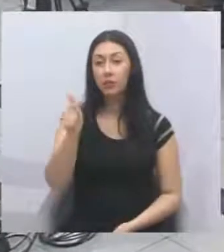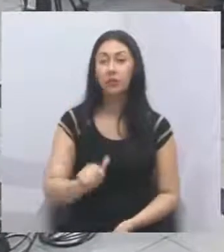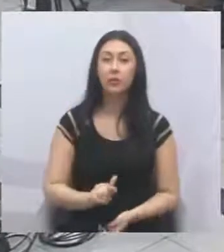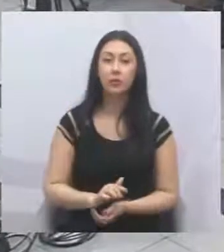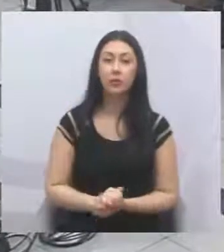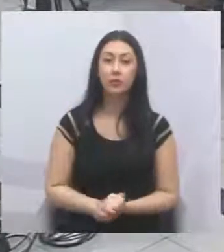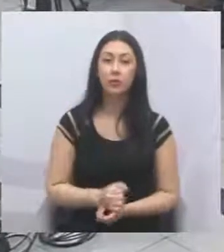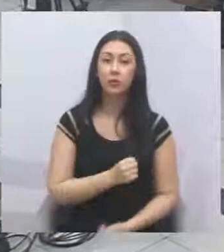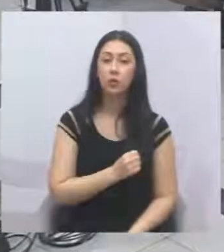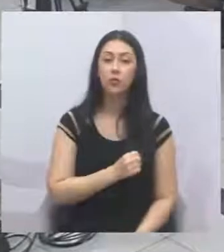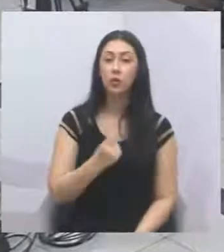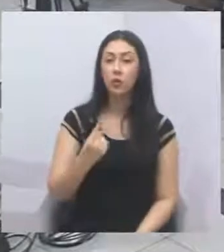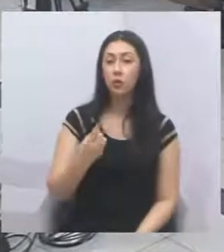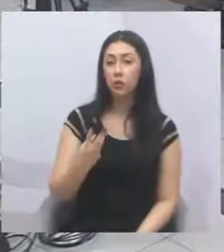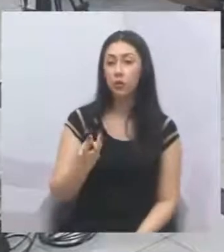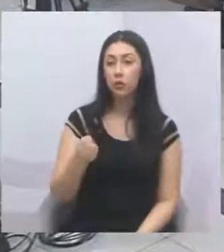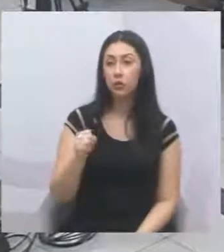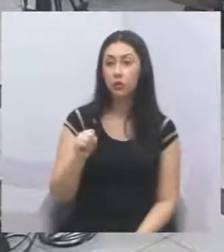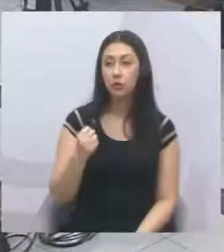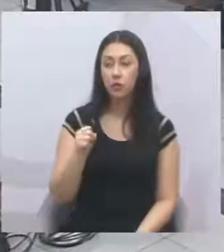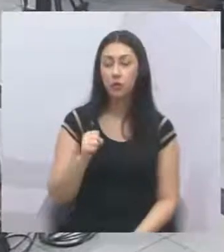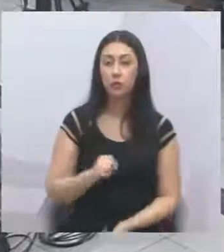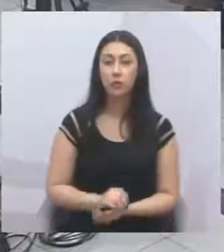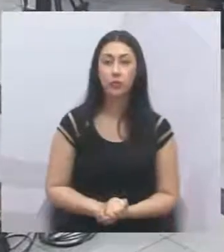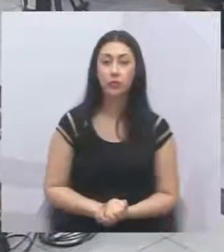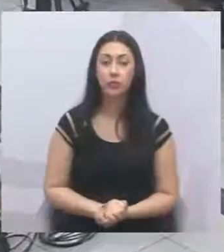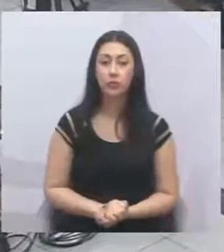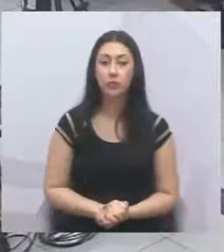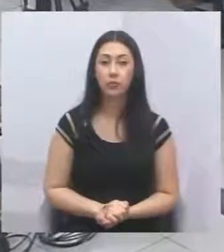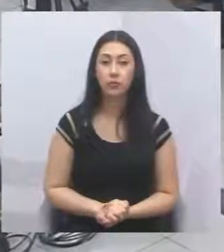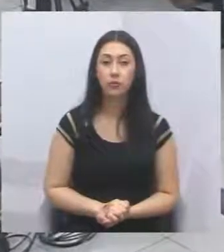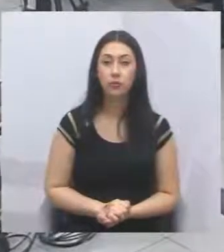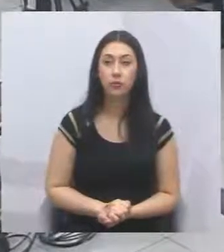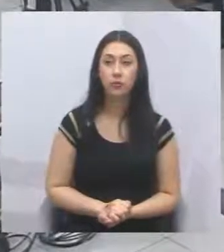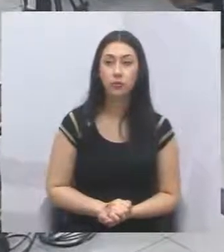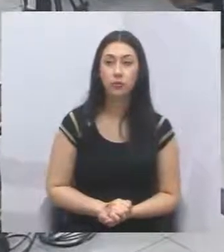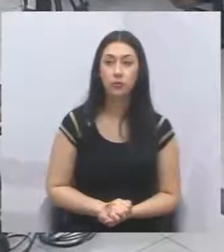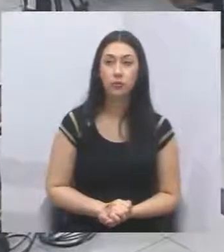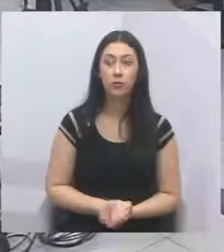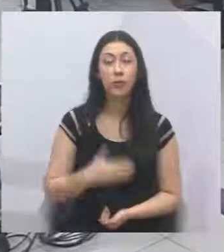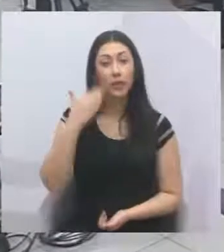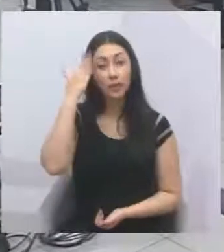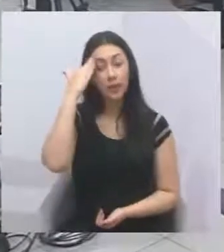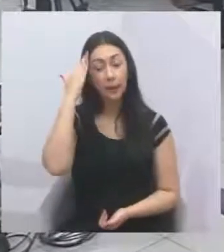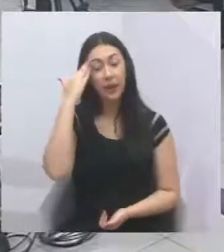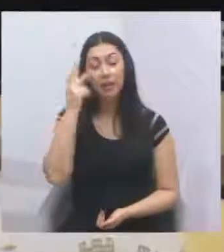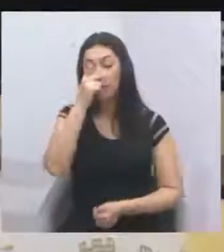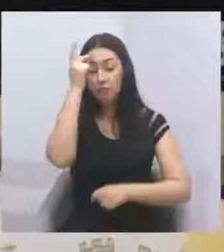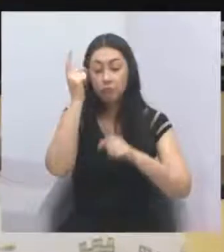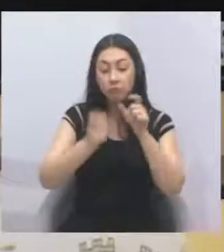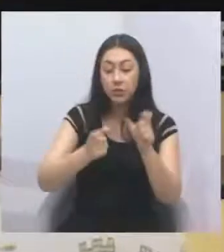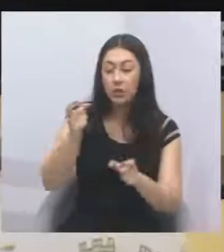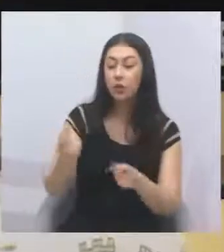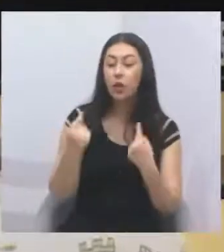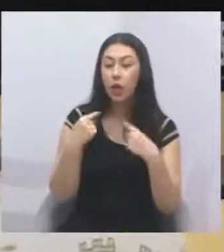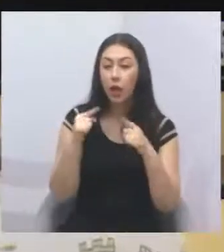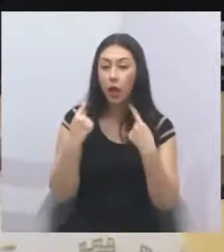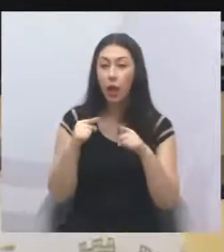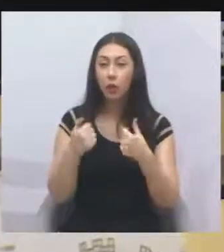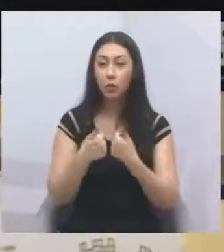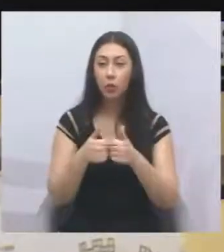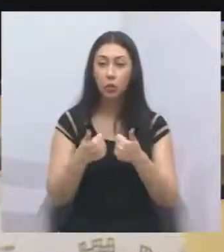pedido. 138, considerando as diversas reclamações recebidas de moradores que utilizam o circular